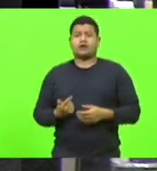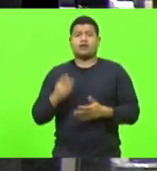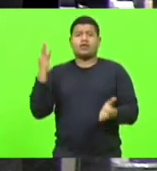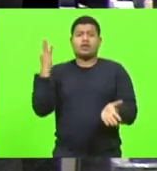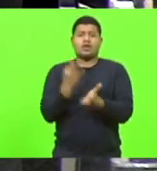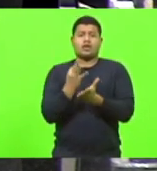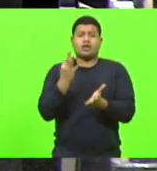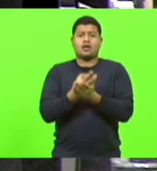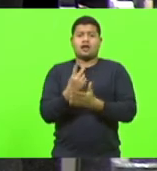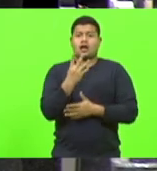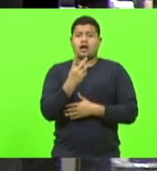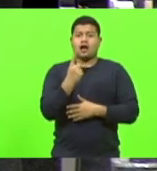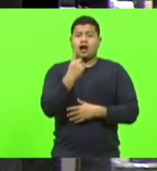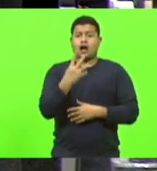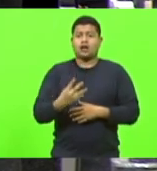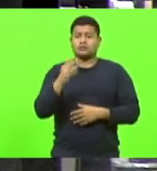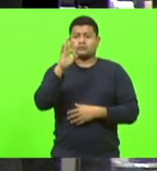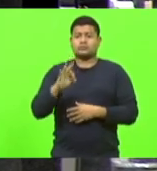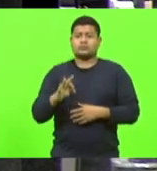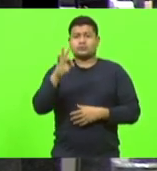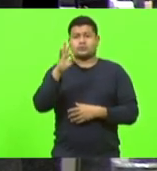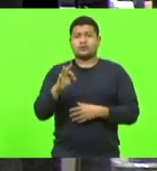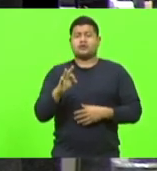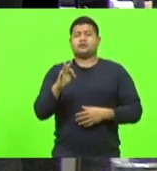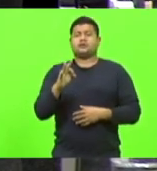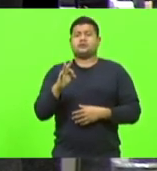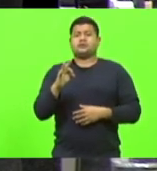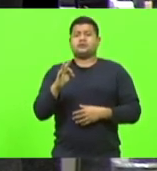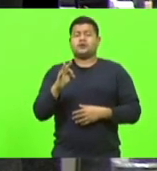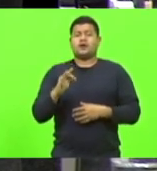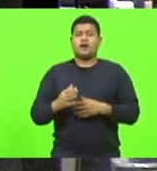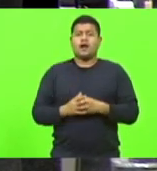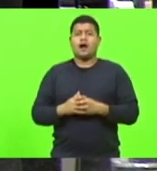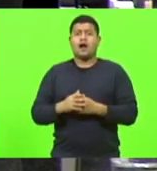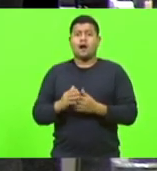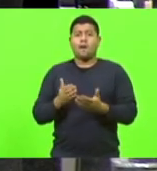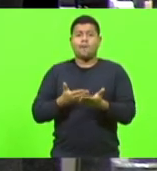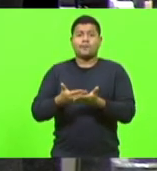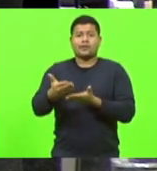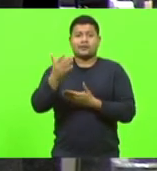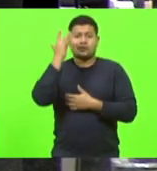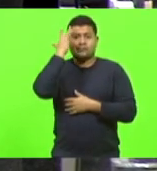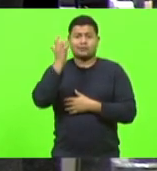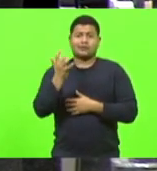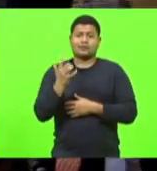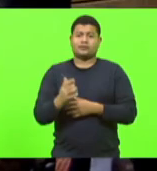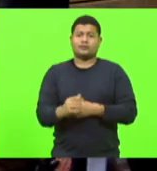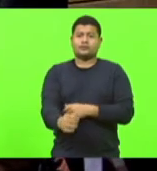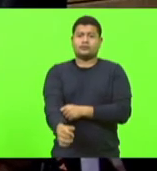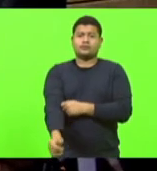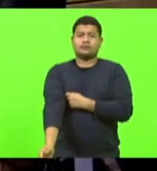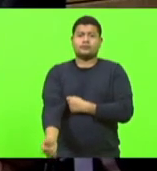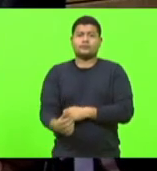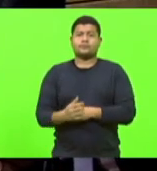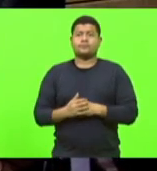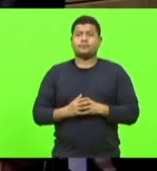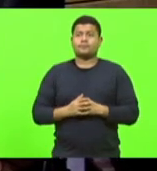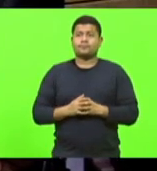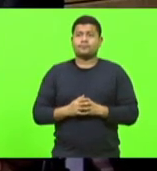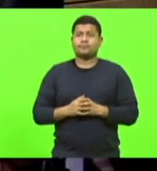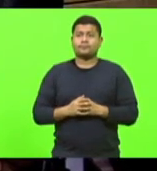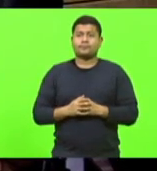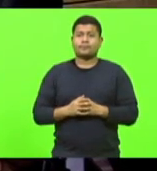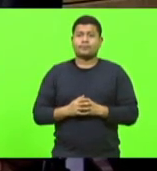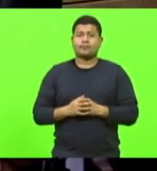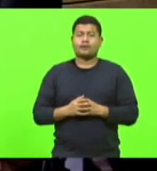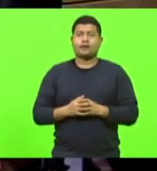14 por cento da sua aposentadoria a partir de amanhã é só